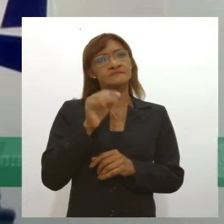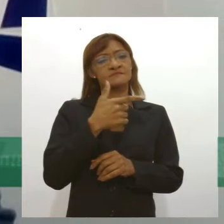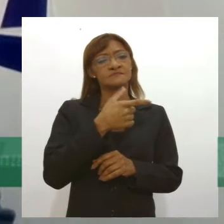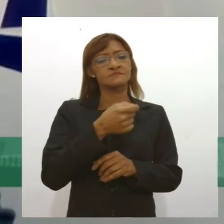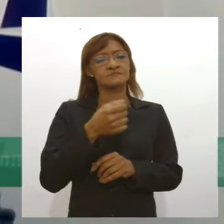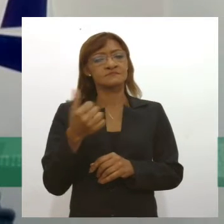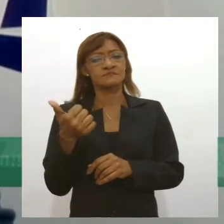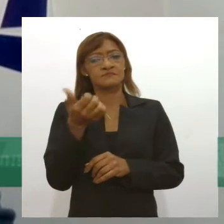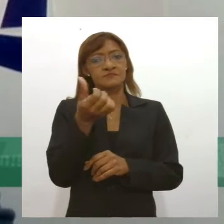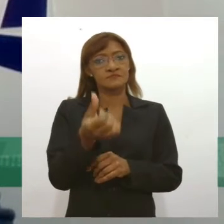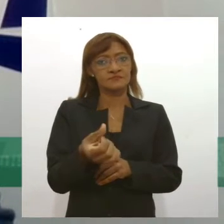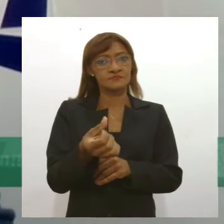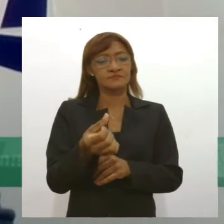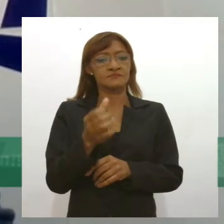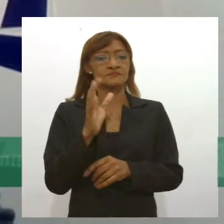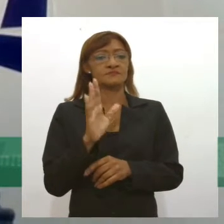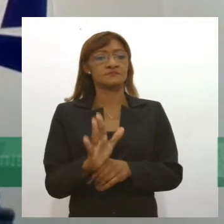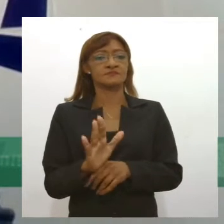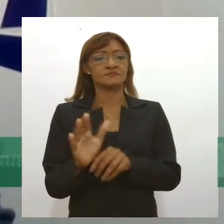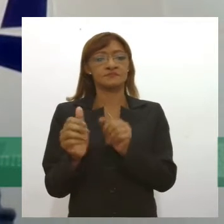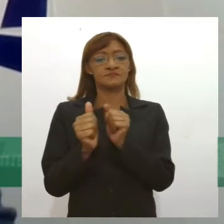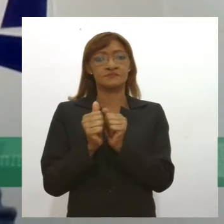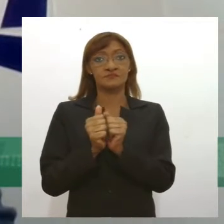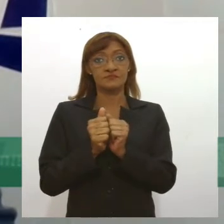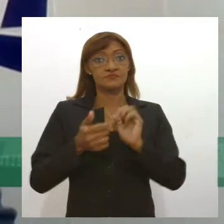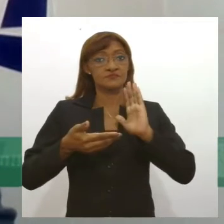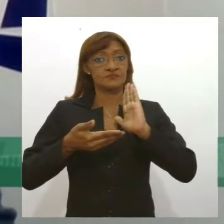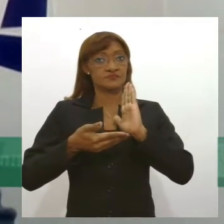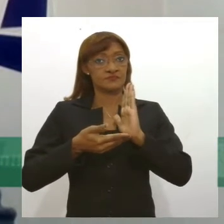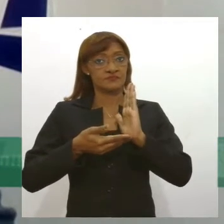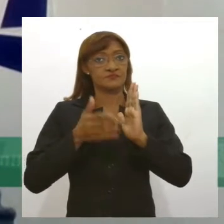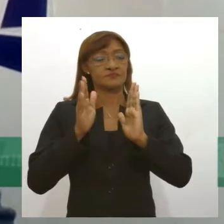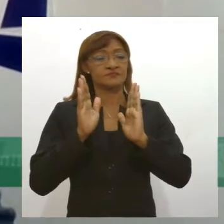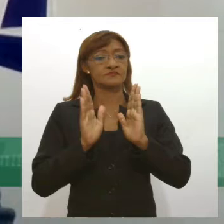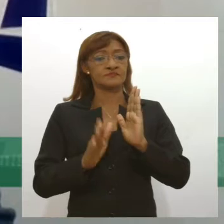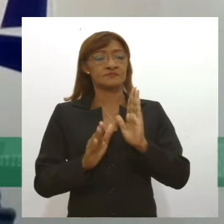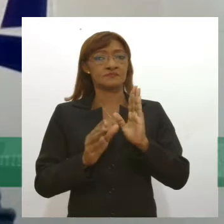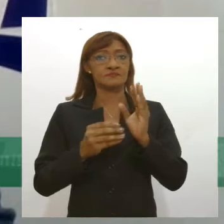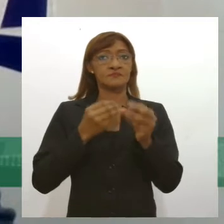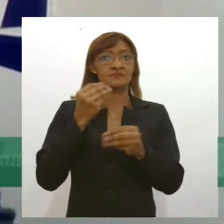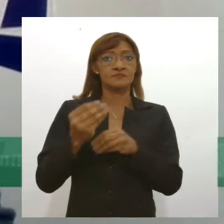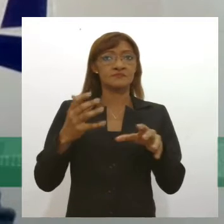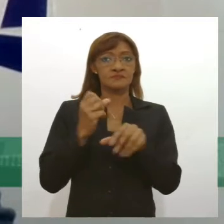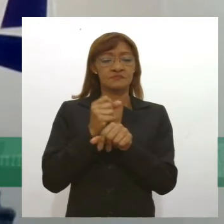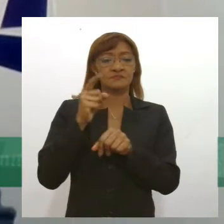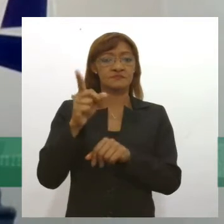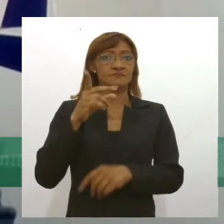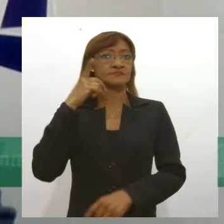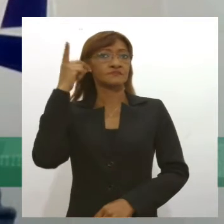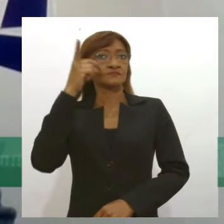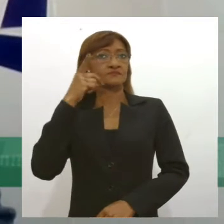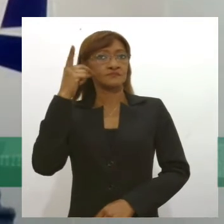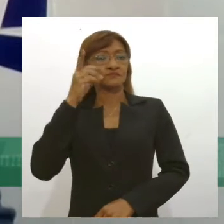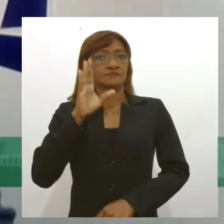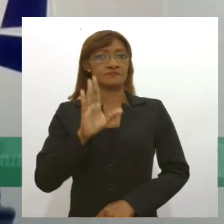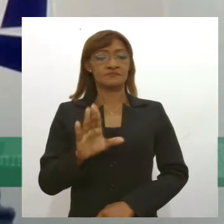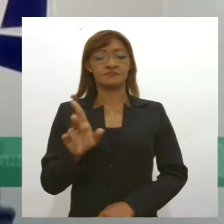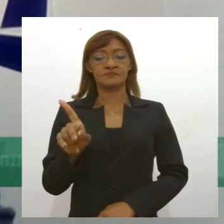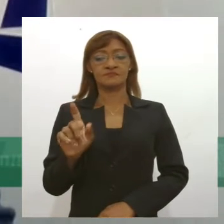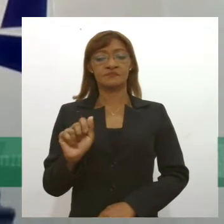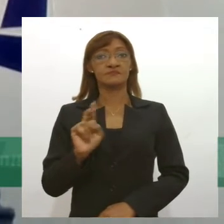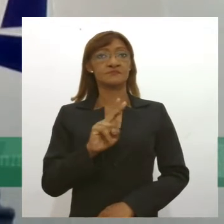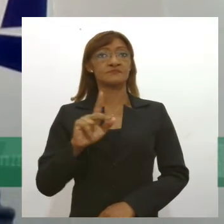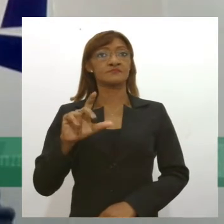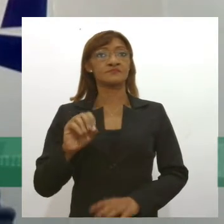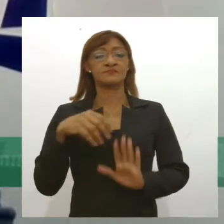nós tivemos uma participação junto com a Câmara, na área de finanças, lá com o deputado Paulo Derney. Era um projeto de